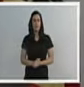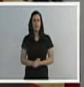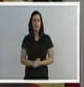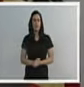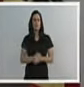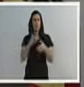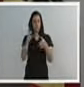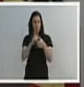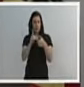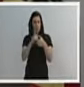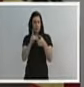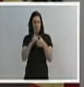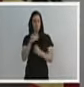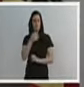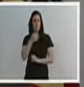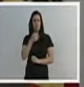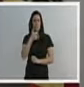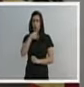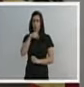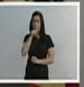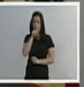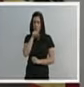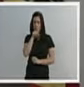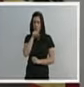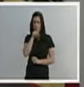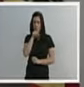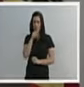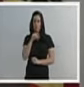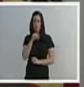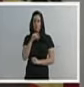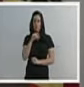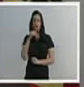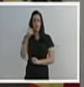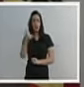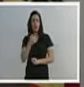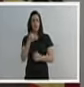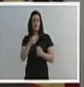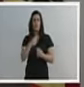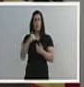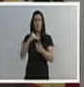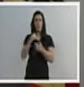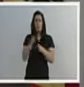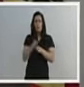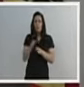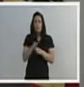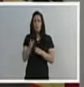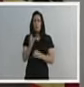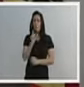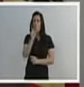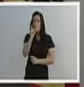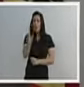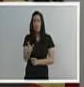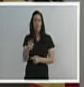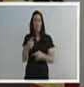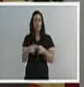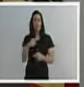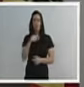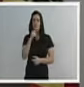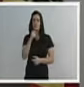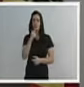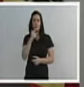em um programa dele uma mãe, e estava dizendo: padre, eu preciso de uma luz, eu preciso de uma palavra, porque eu não consigo